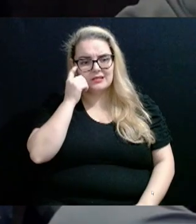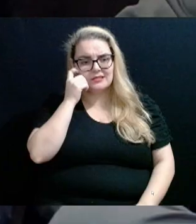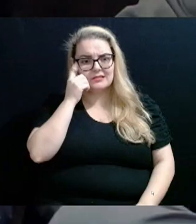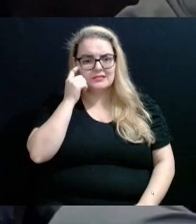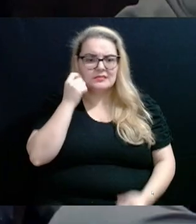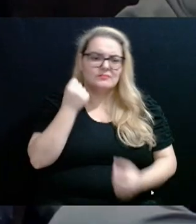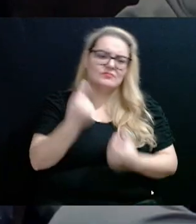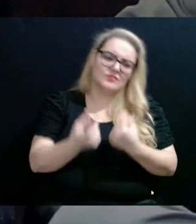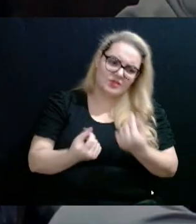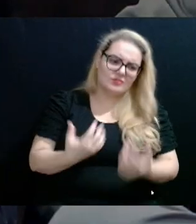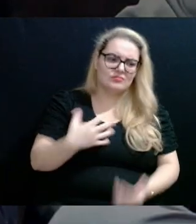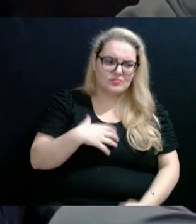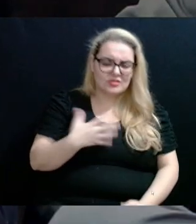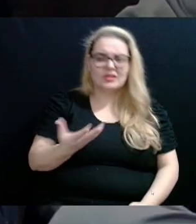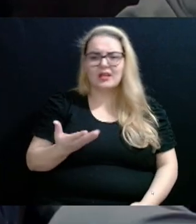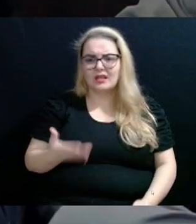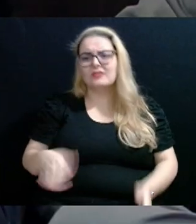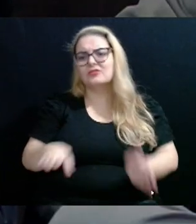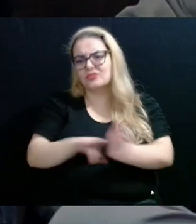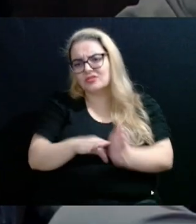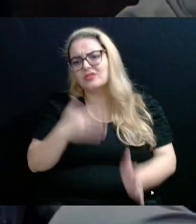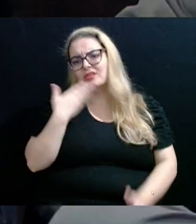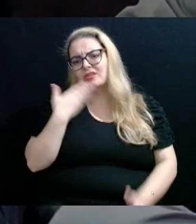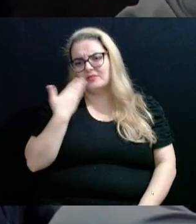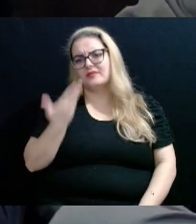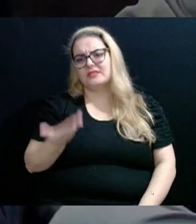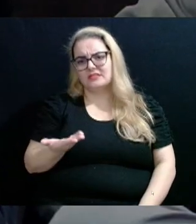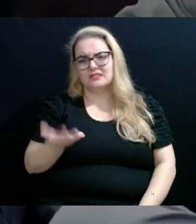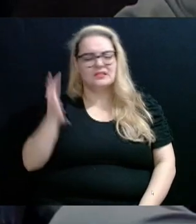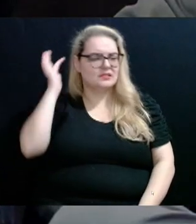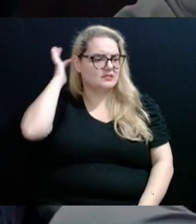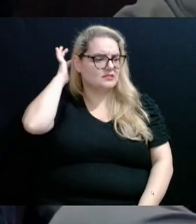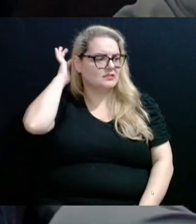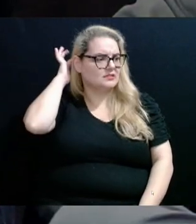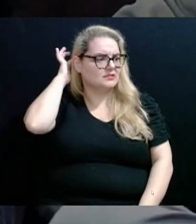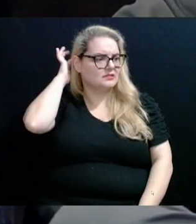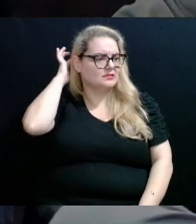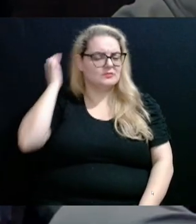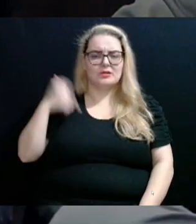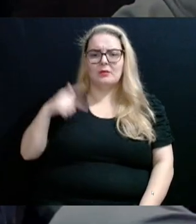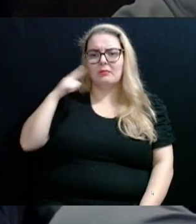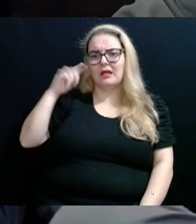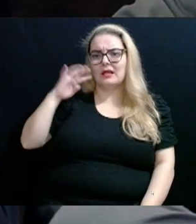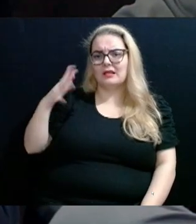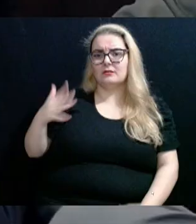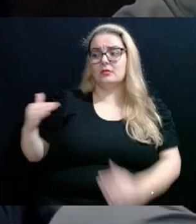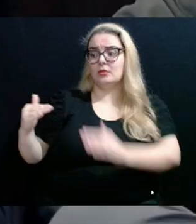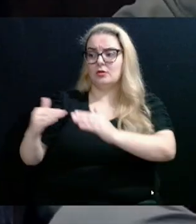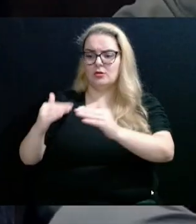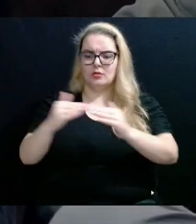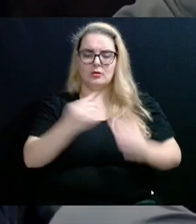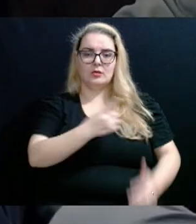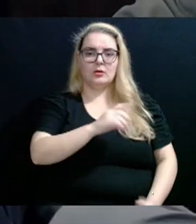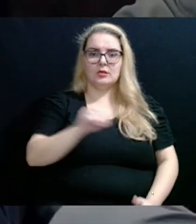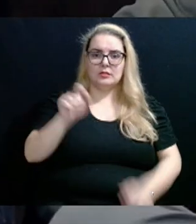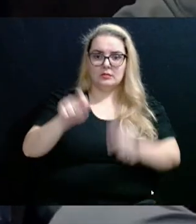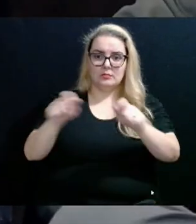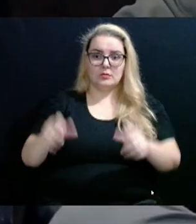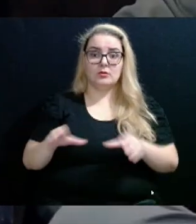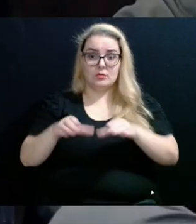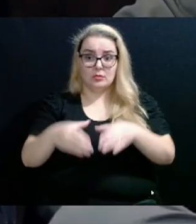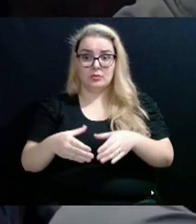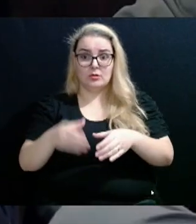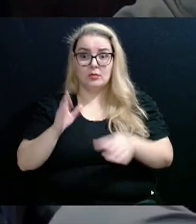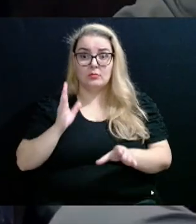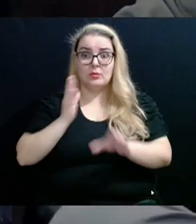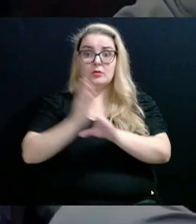né? Porque você imagina, você pode combinar com essas 100 pessoas no grupo para vocês se encontrarem no mesmo horário em algum ponto